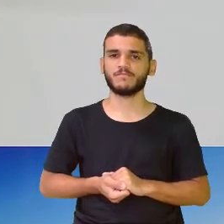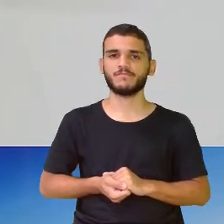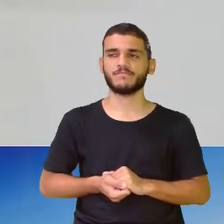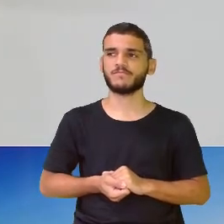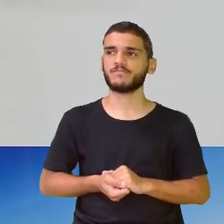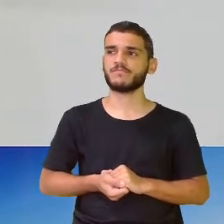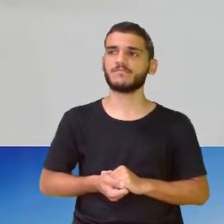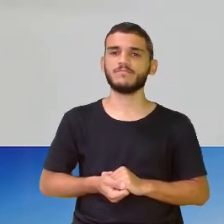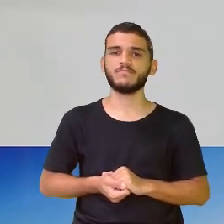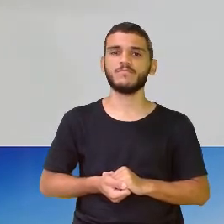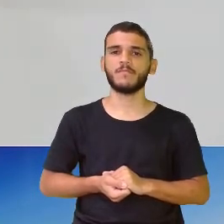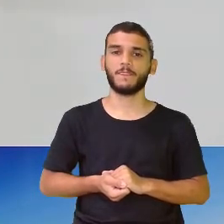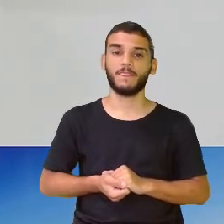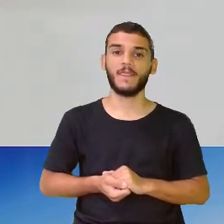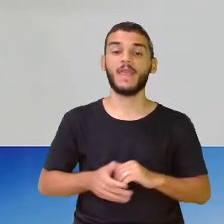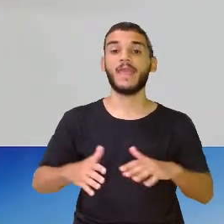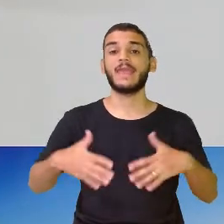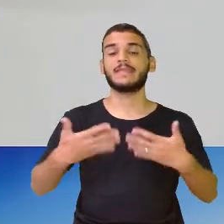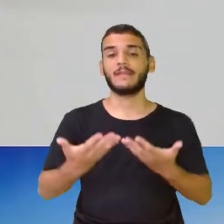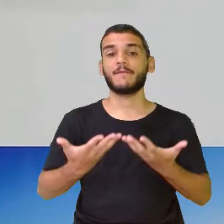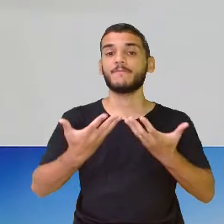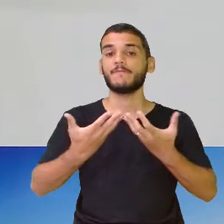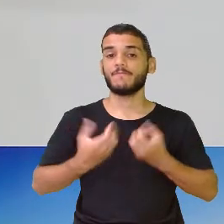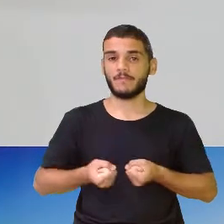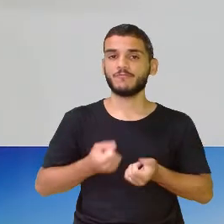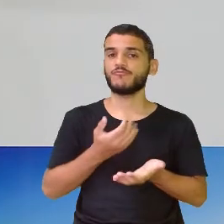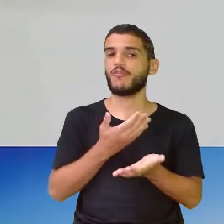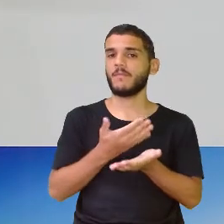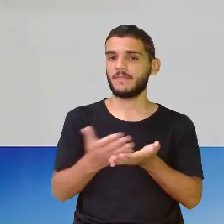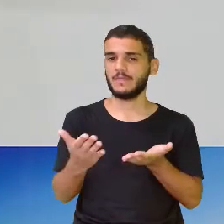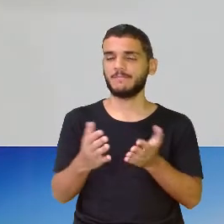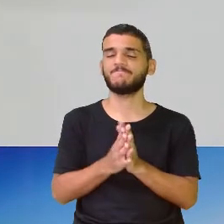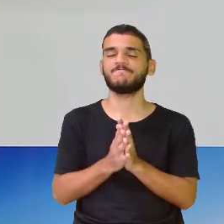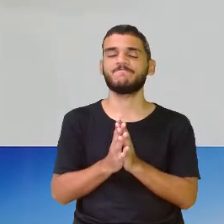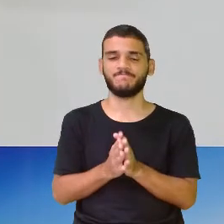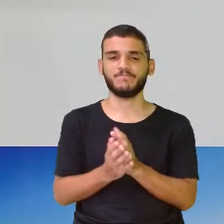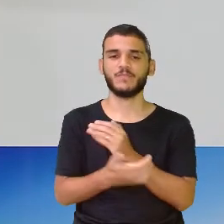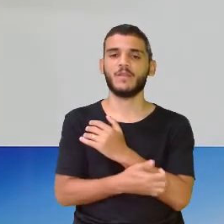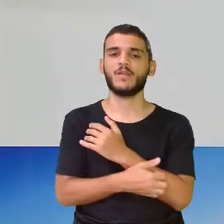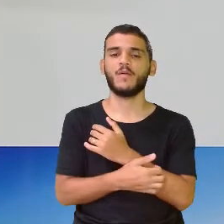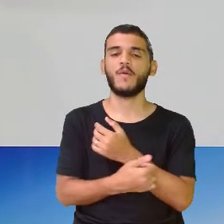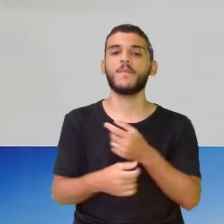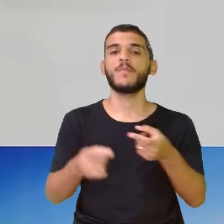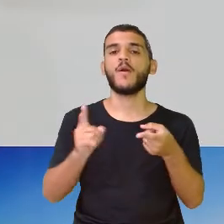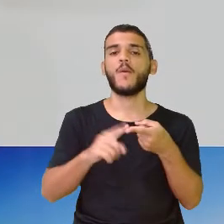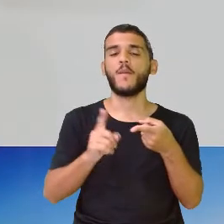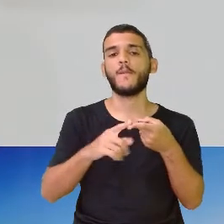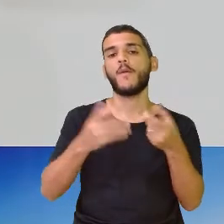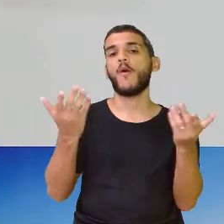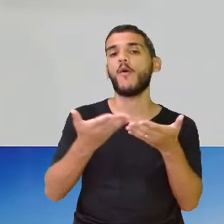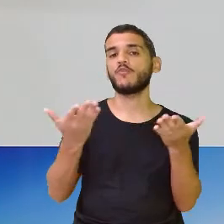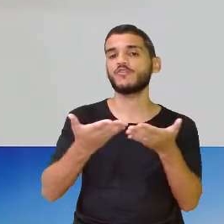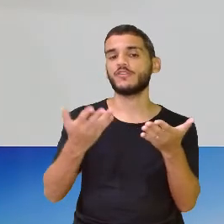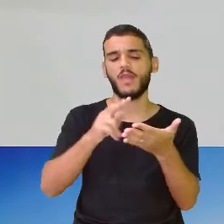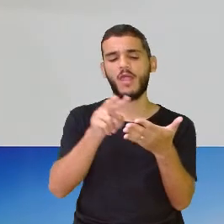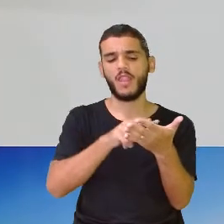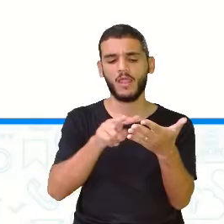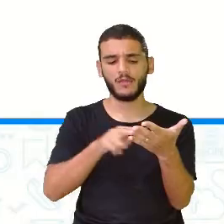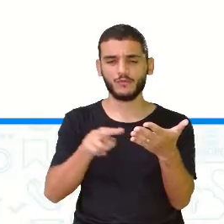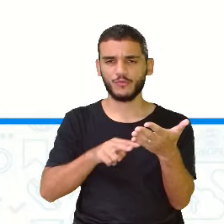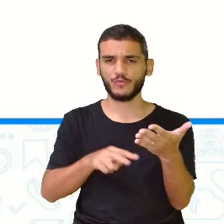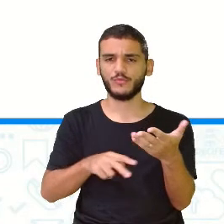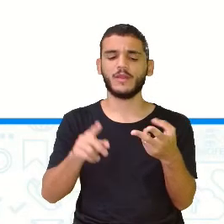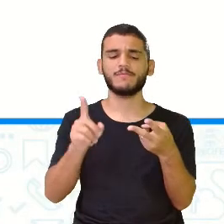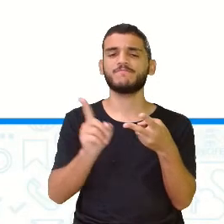aqui, a gente vai lembrar o que estaremos estudando hoje. Vamos começar com o nosso momento leitura, né, e